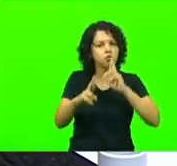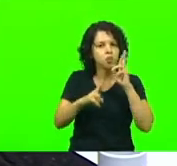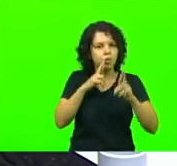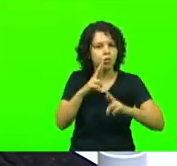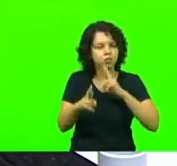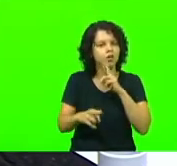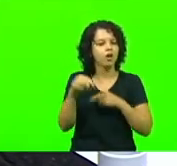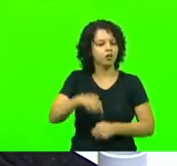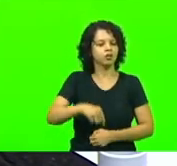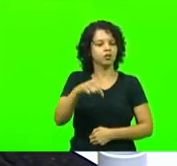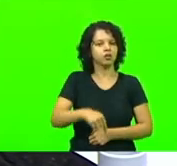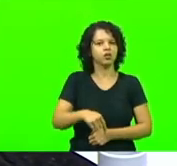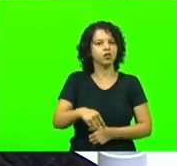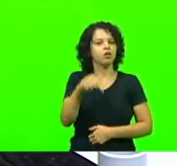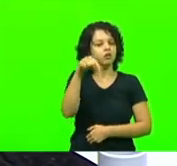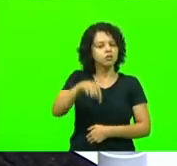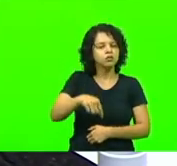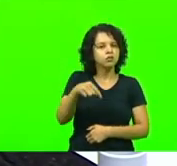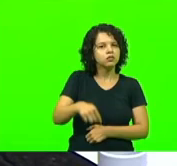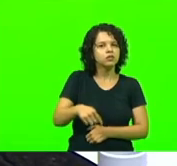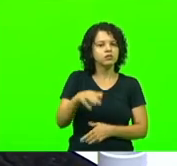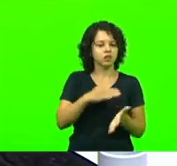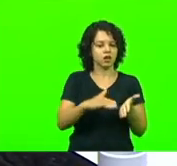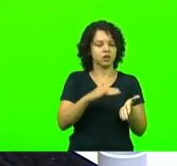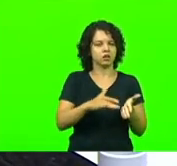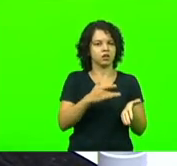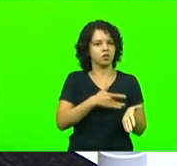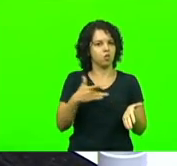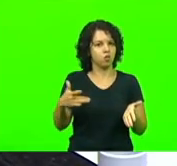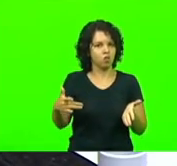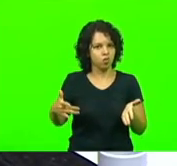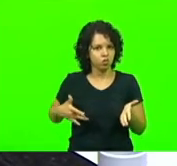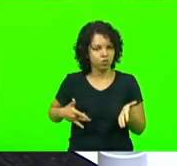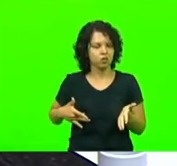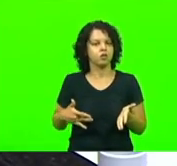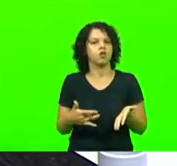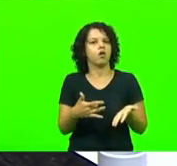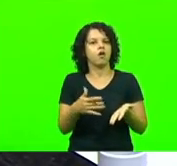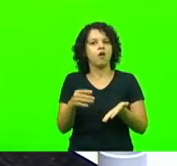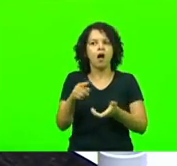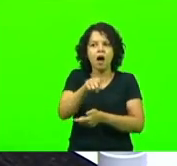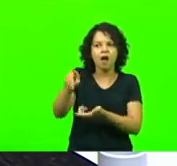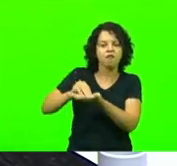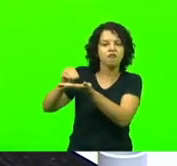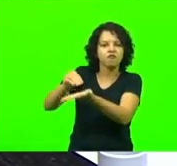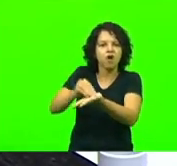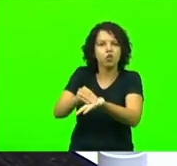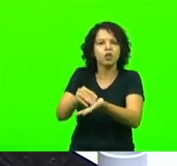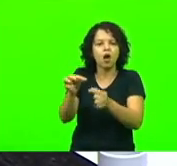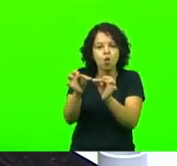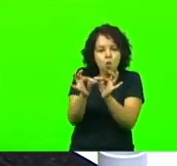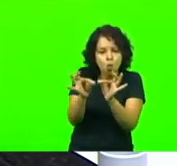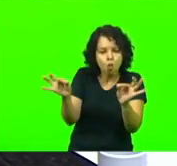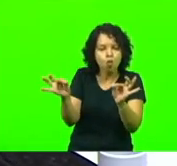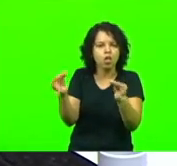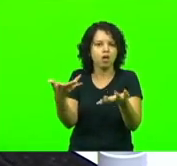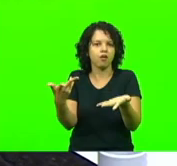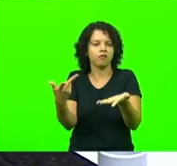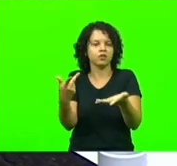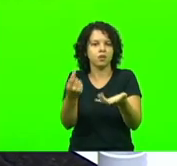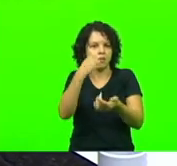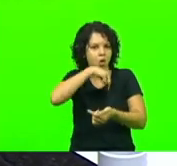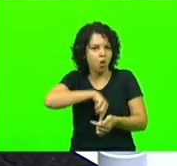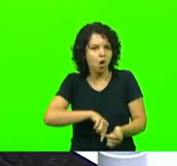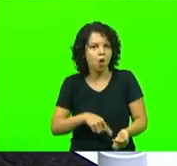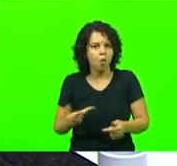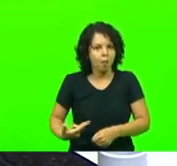E aqui, o secretário da Saúde, que deixa na ponta faltar agulha para fazer biópsia e operação, isso está